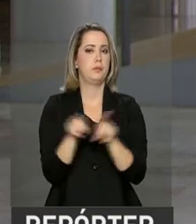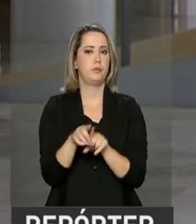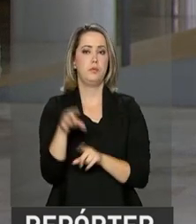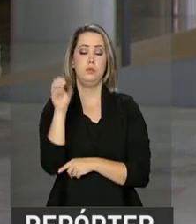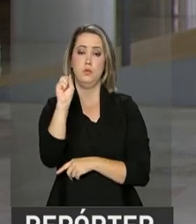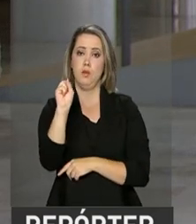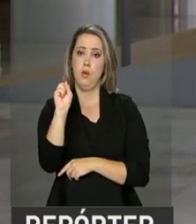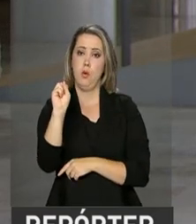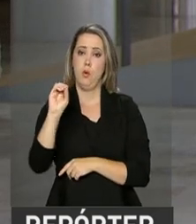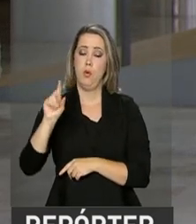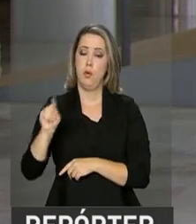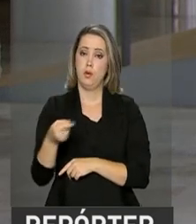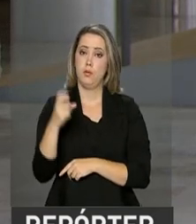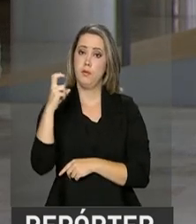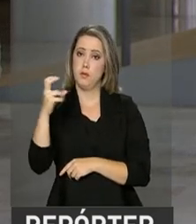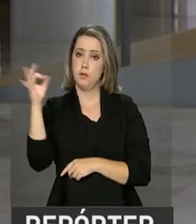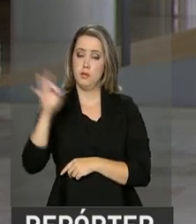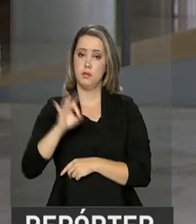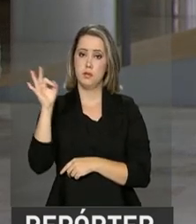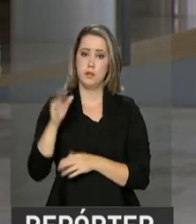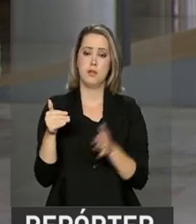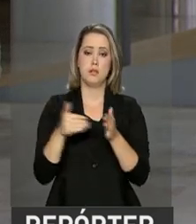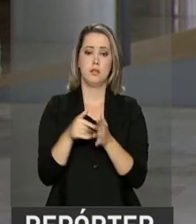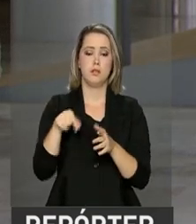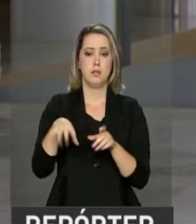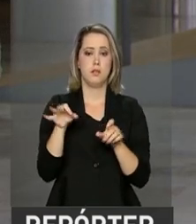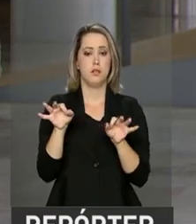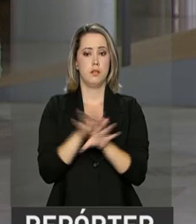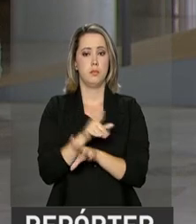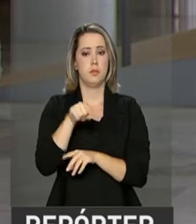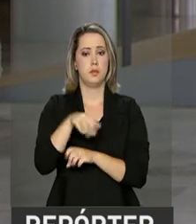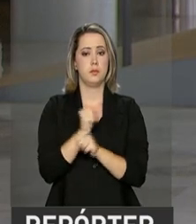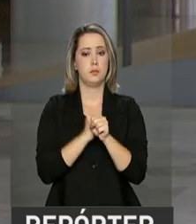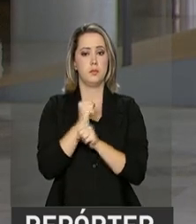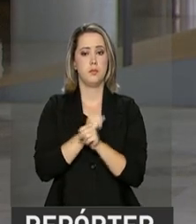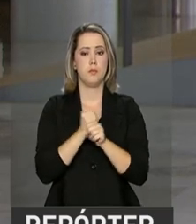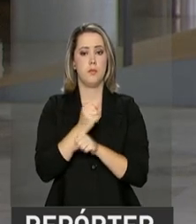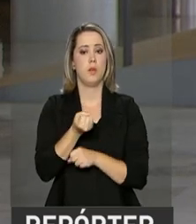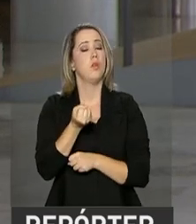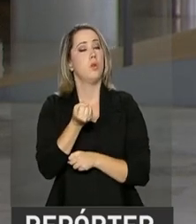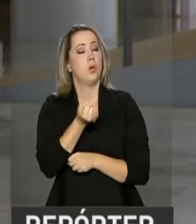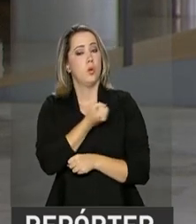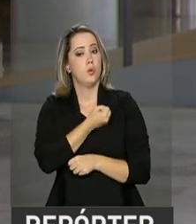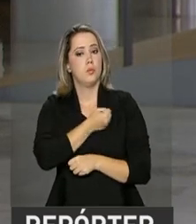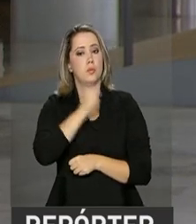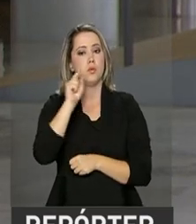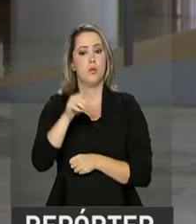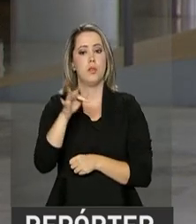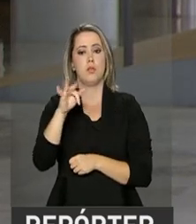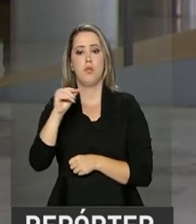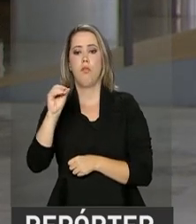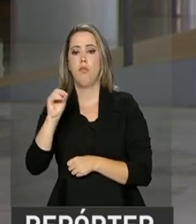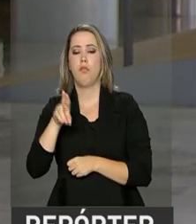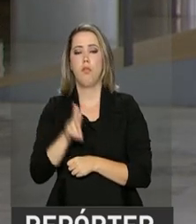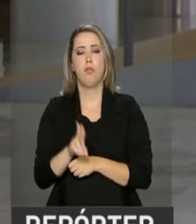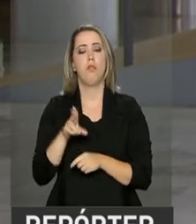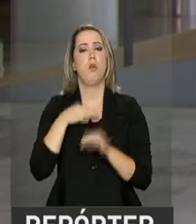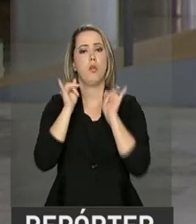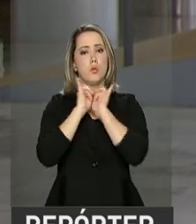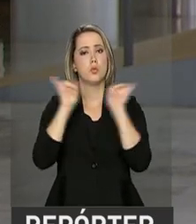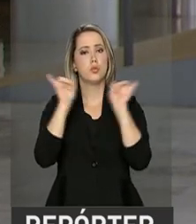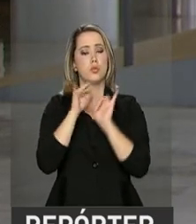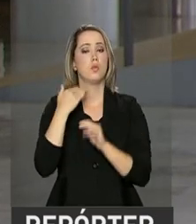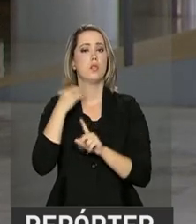em 8,5% até o final deste ano. Os dados são do Boletim Focus, divulgado semanalmente pelo